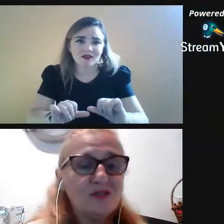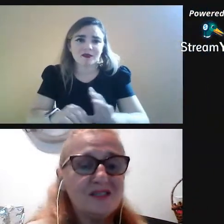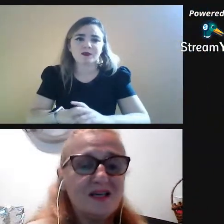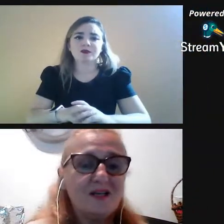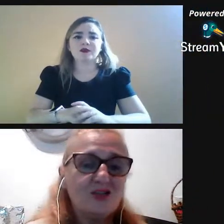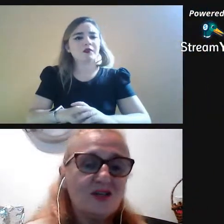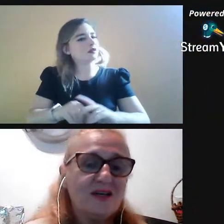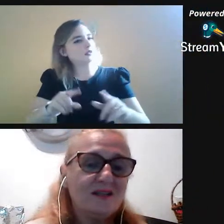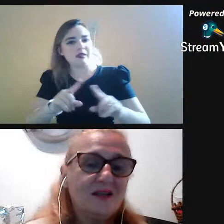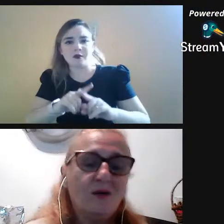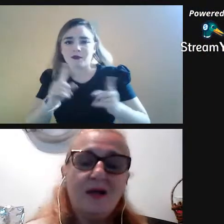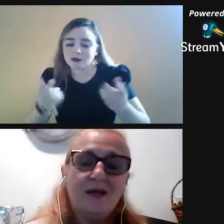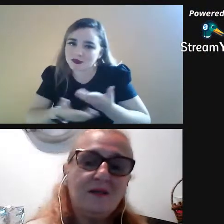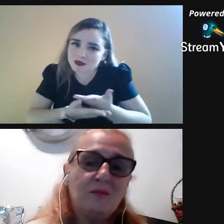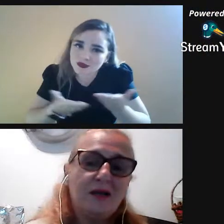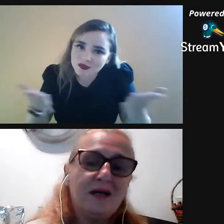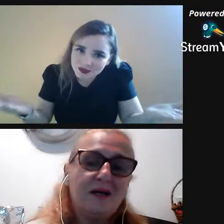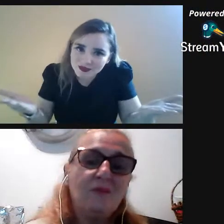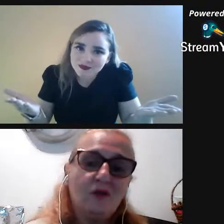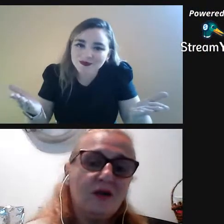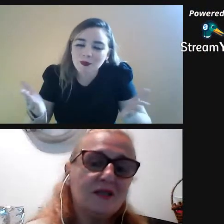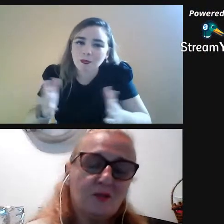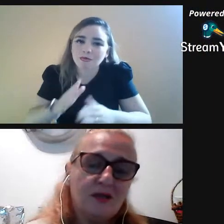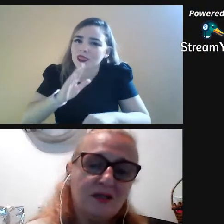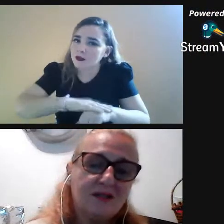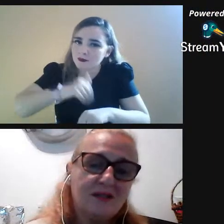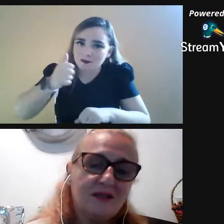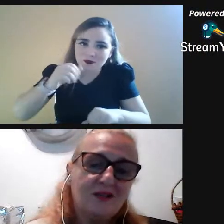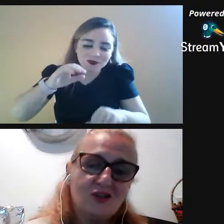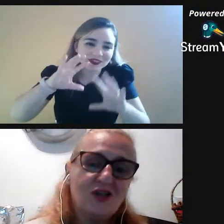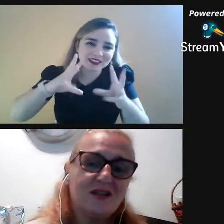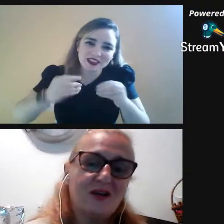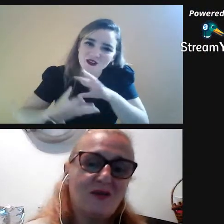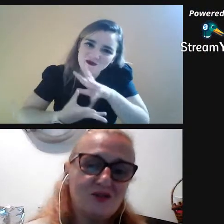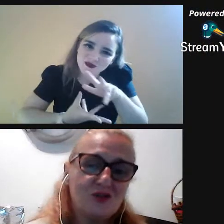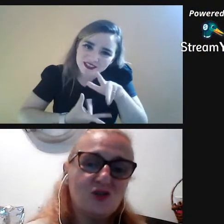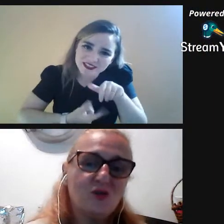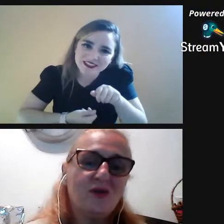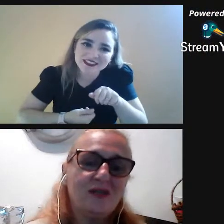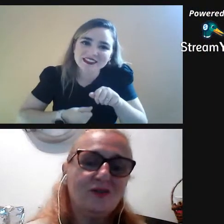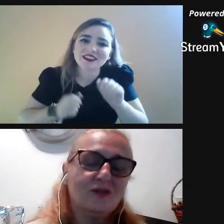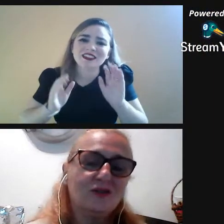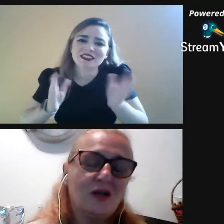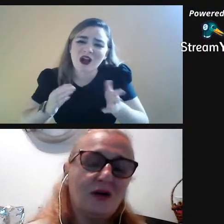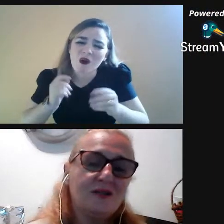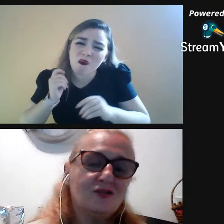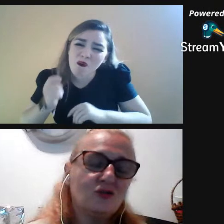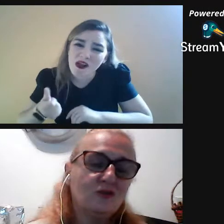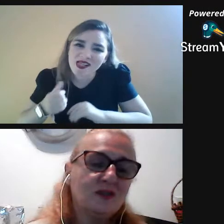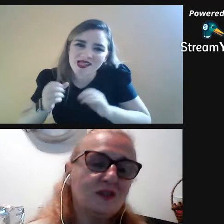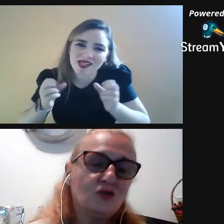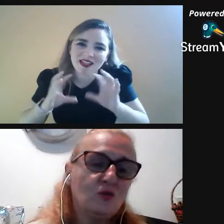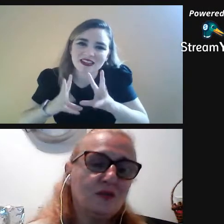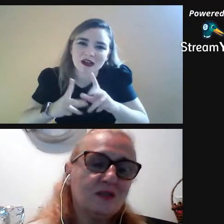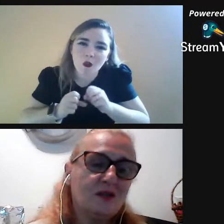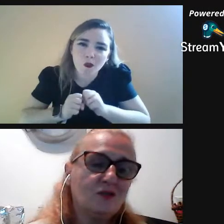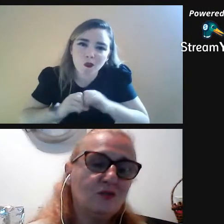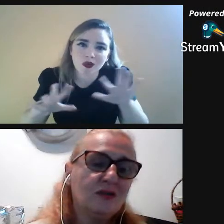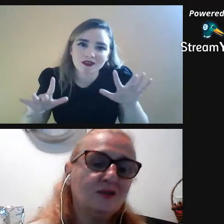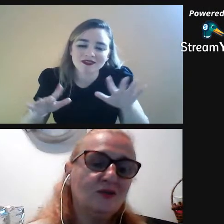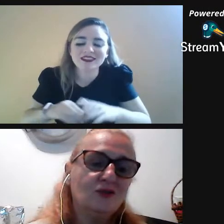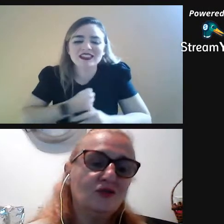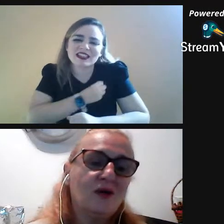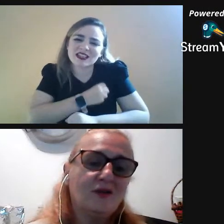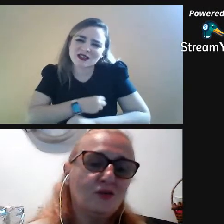Mas vocês estão aí para melhorar esse planeta que a gente já está quase destruiu ele todo, tá? Eu agradeço a todos vocês, estou com muita saudade